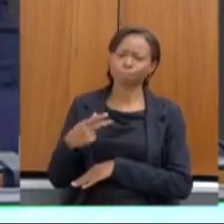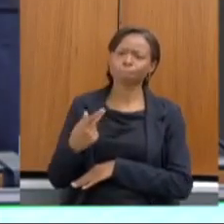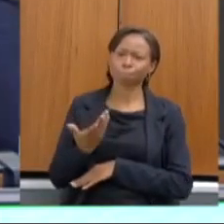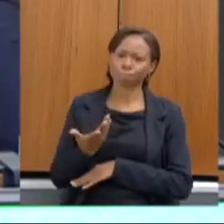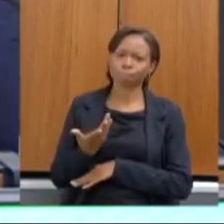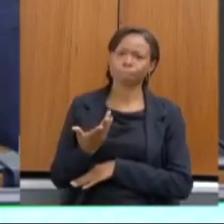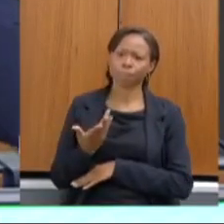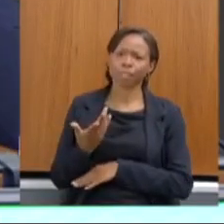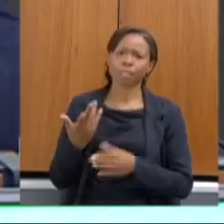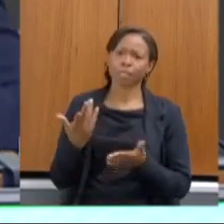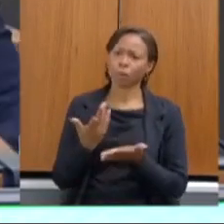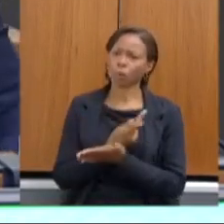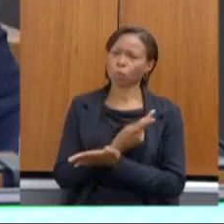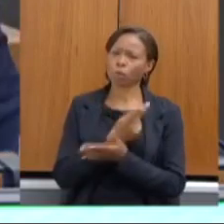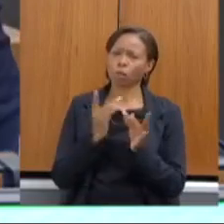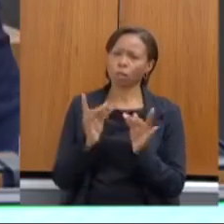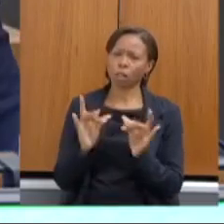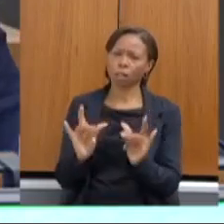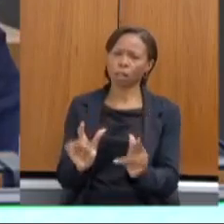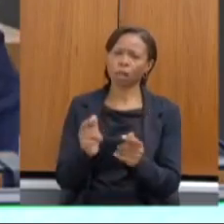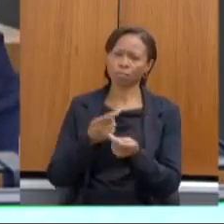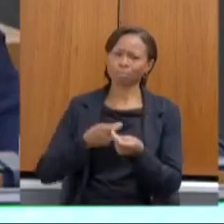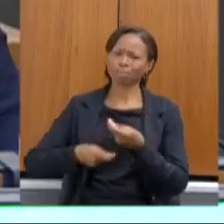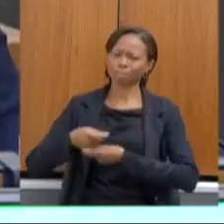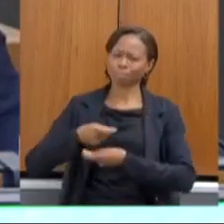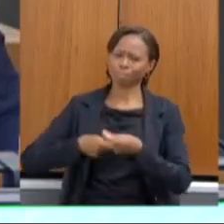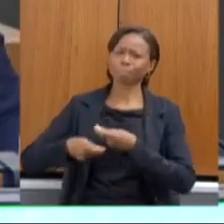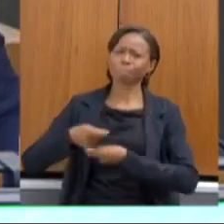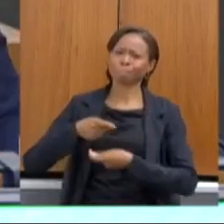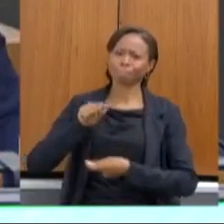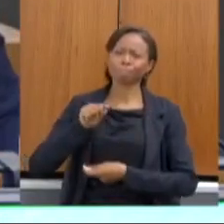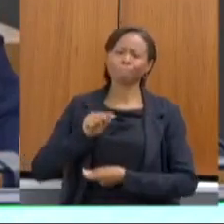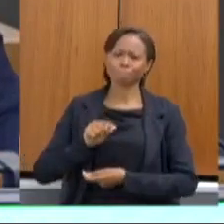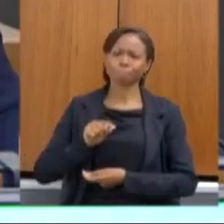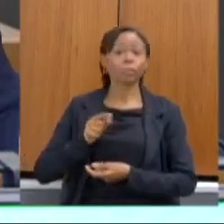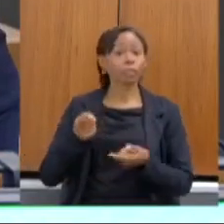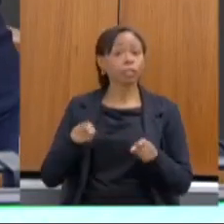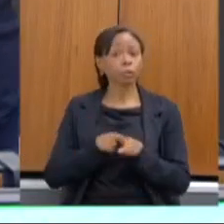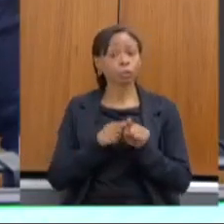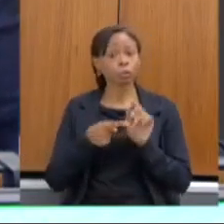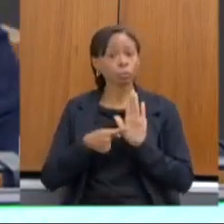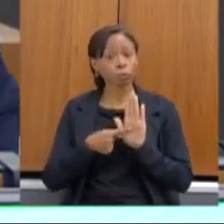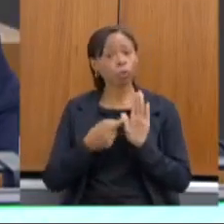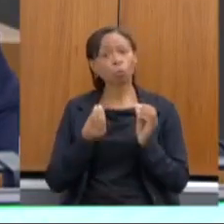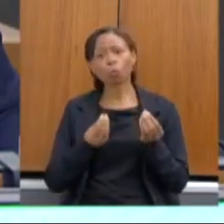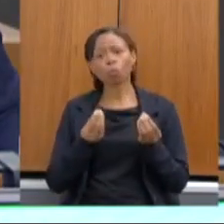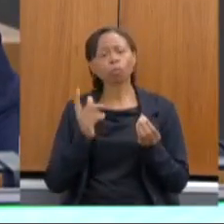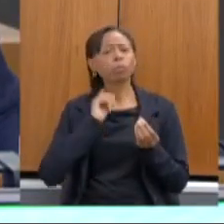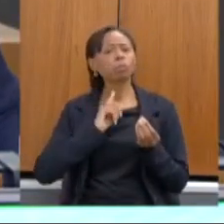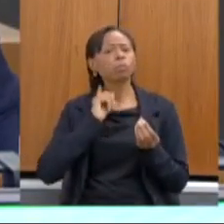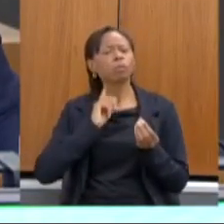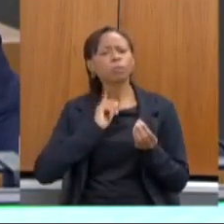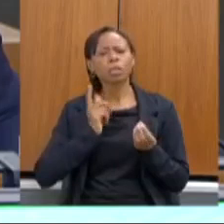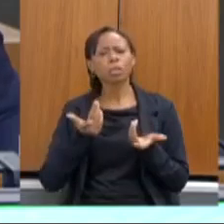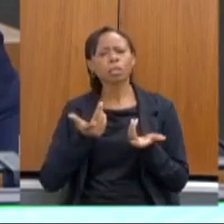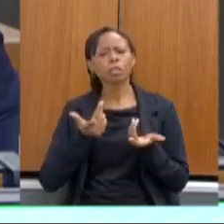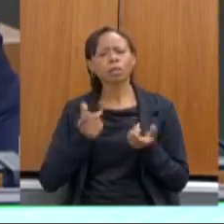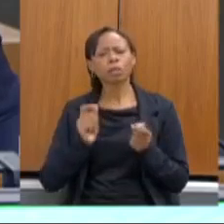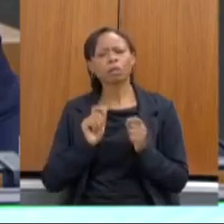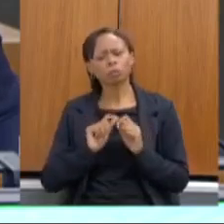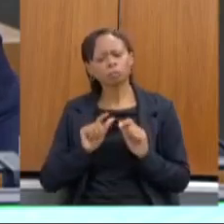praticamente derreteu economia mundial e dizer de como que Minas está atuando nesse processo